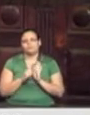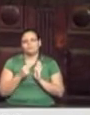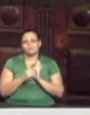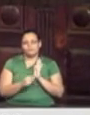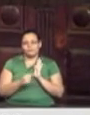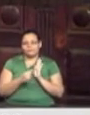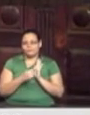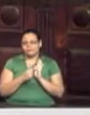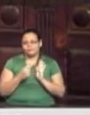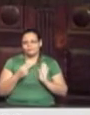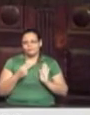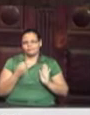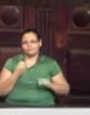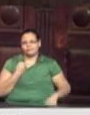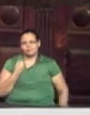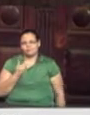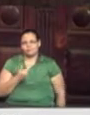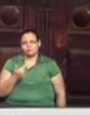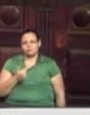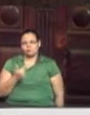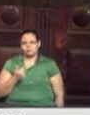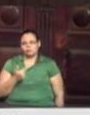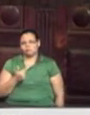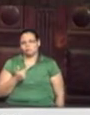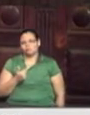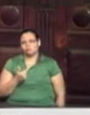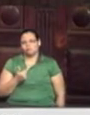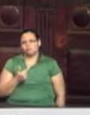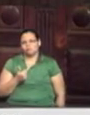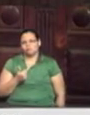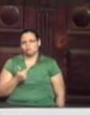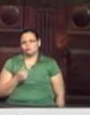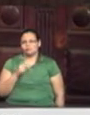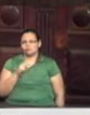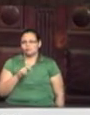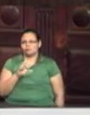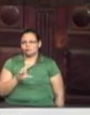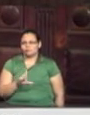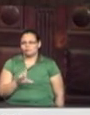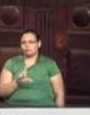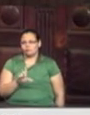Ofício GG, Gabinete de Governador, PL